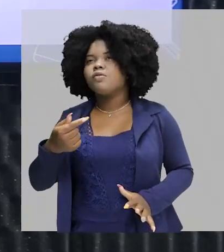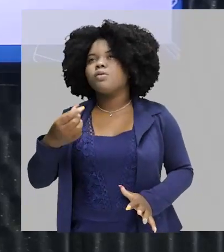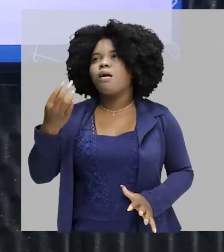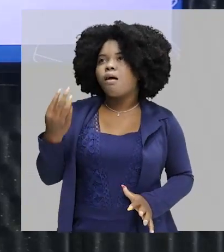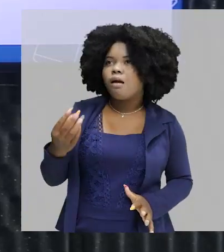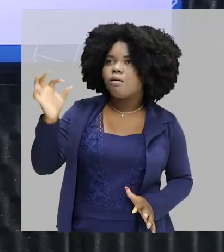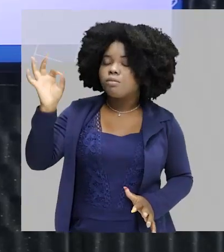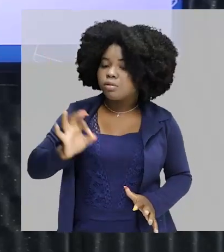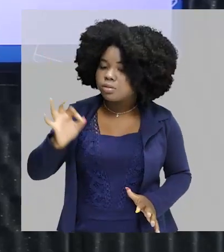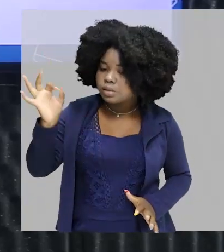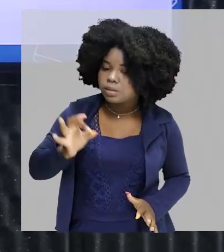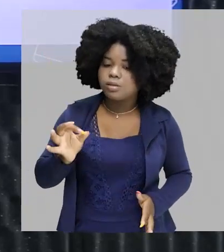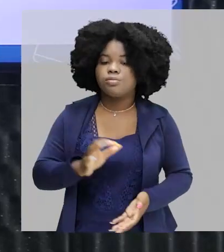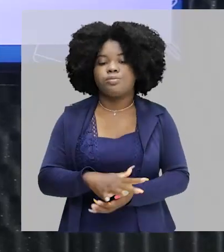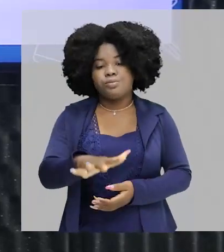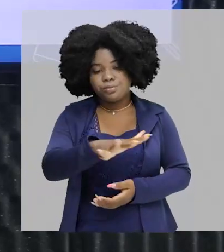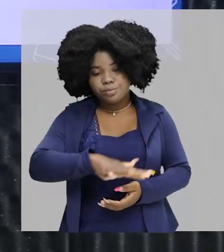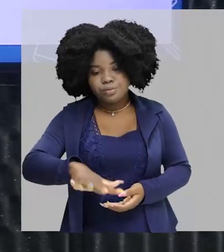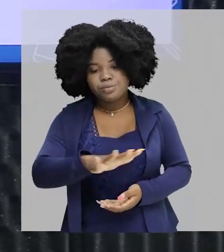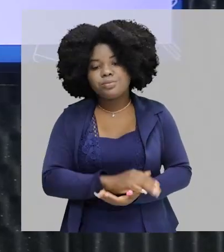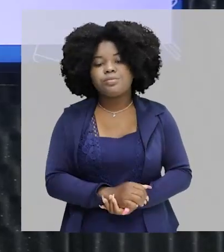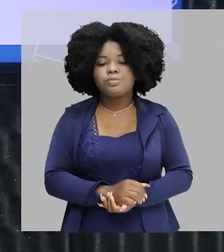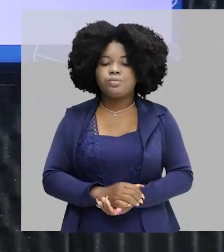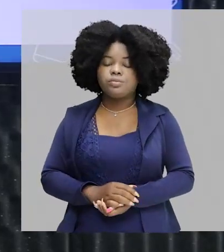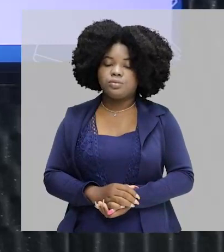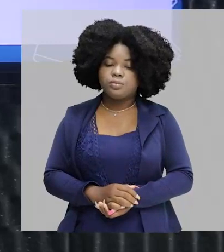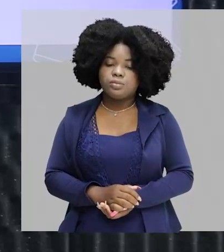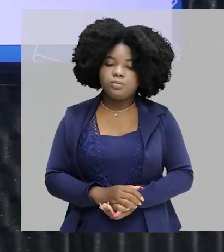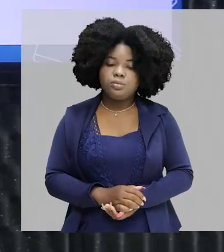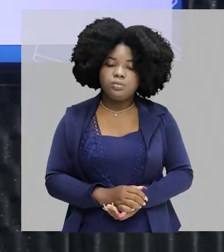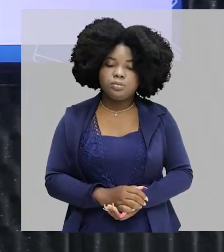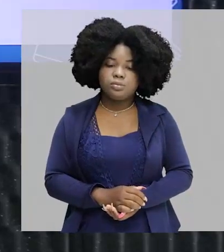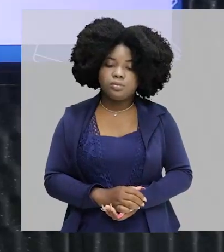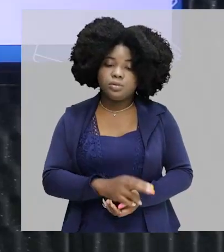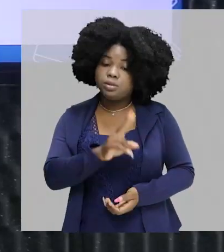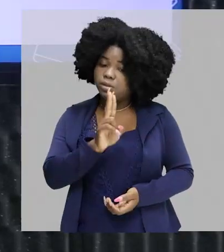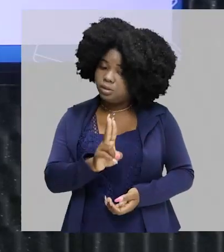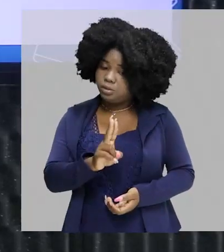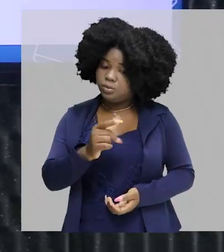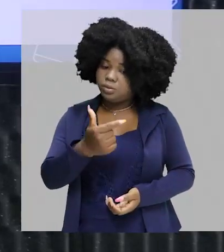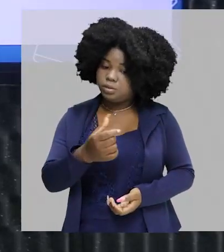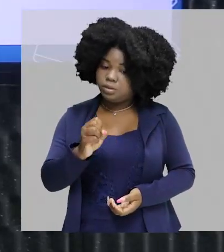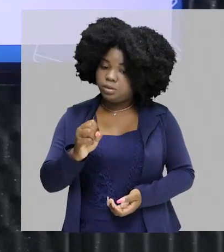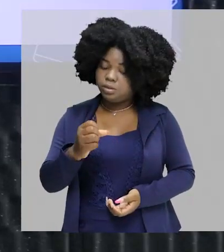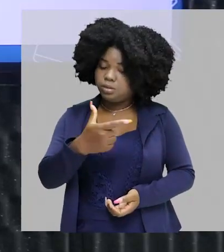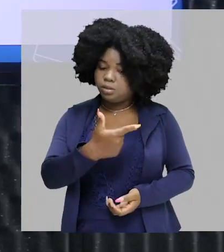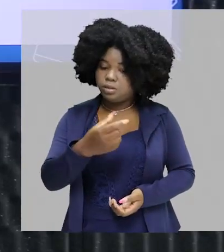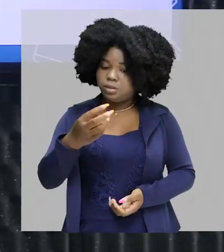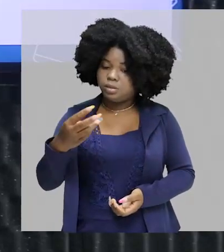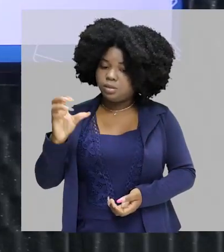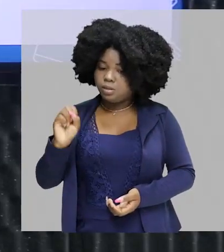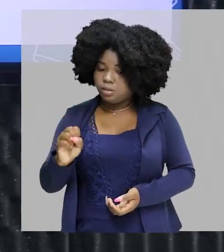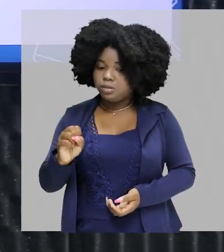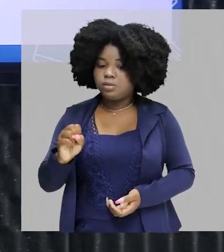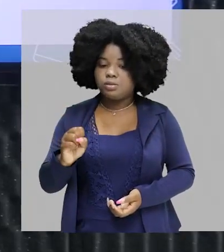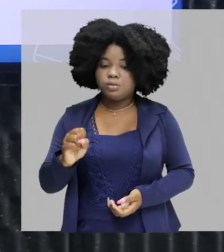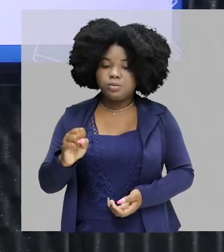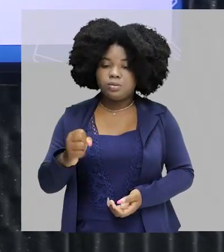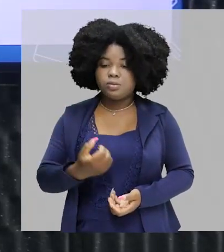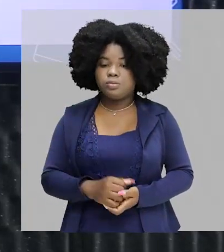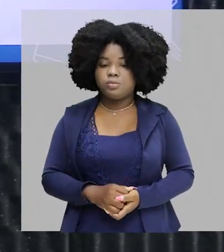99,3% na natureza, é o urânio 238. Esse urânio 238, ele não é